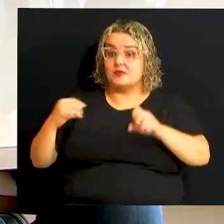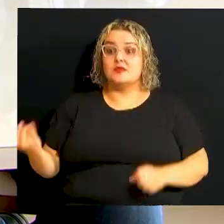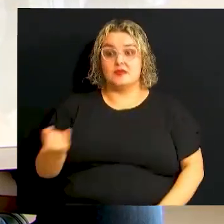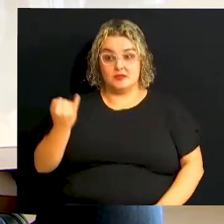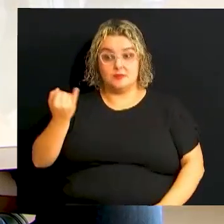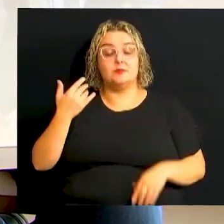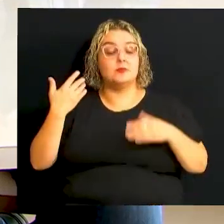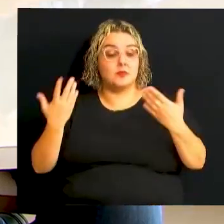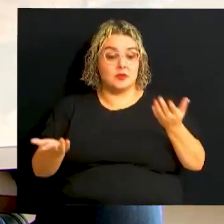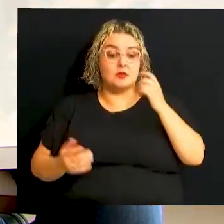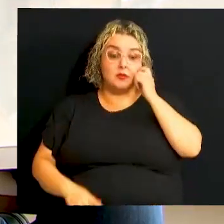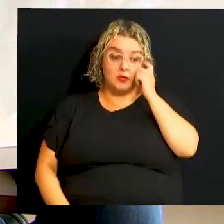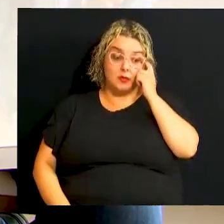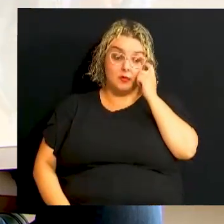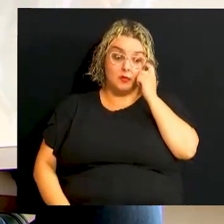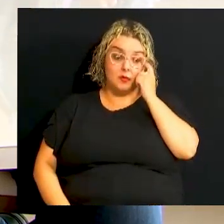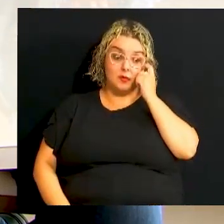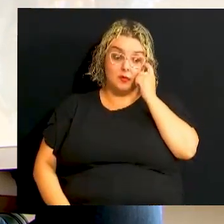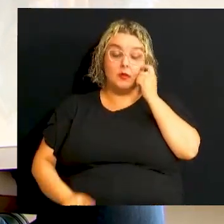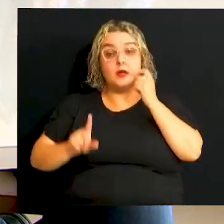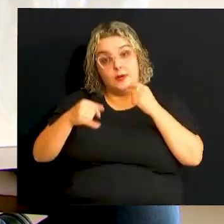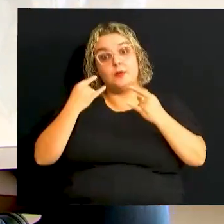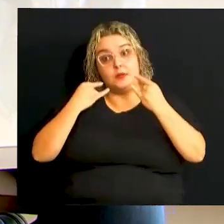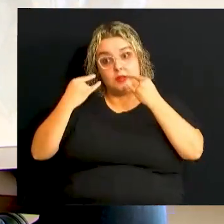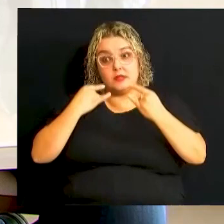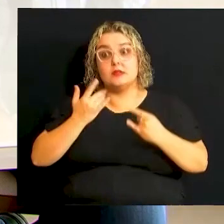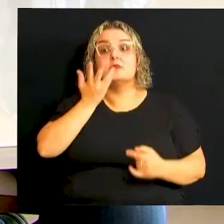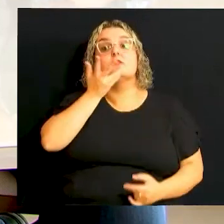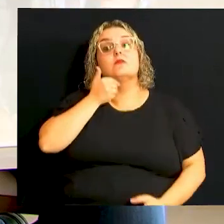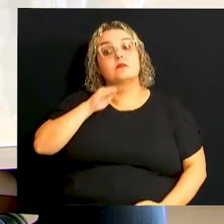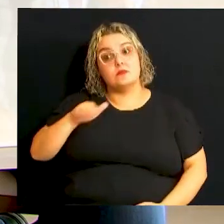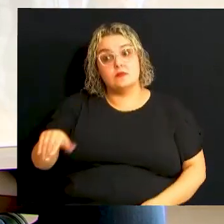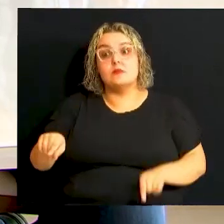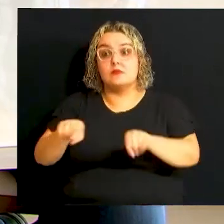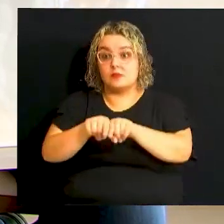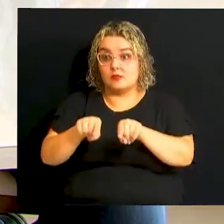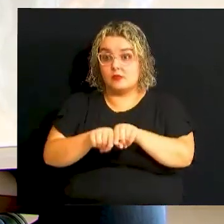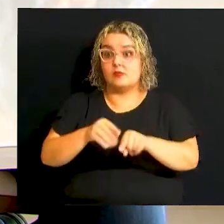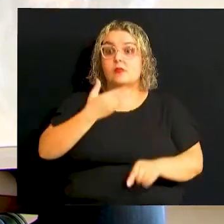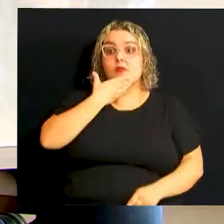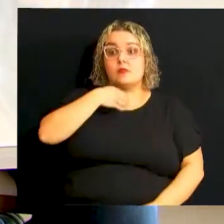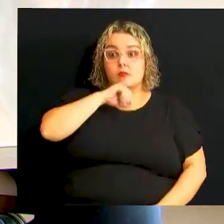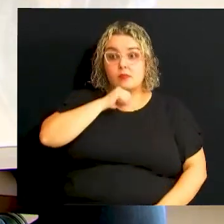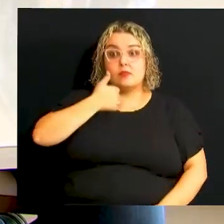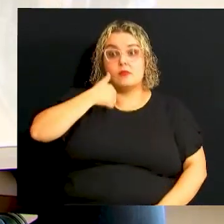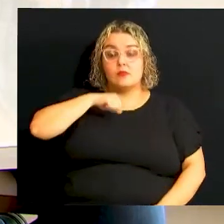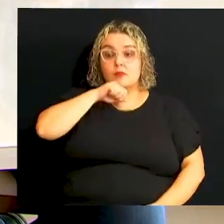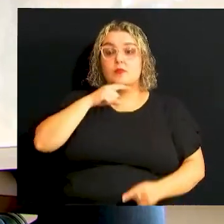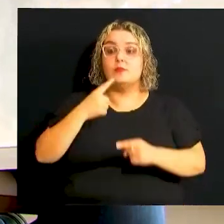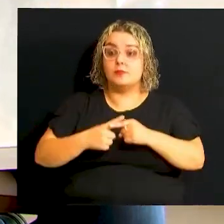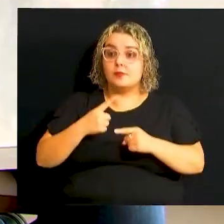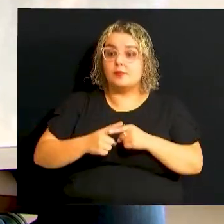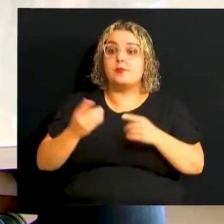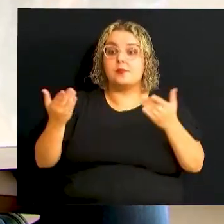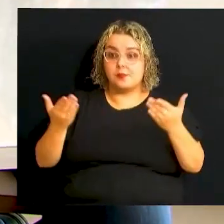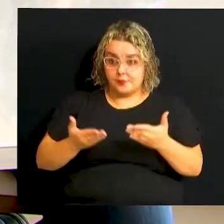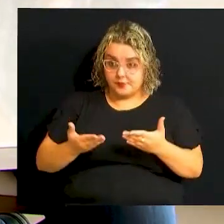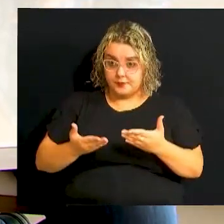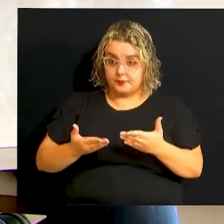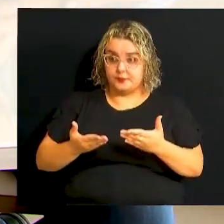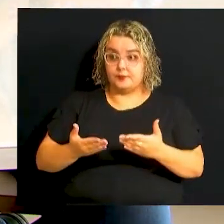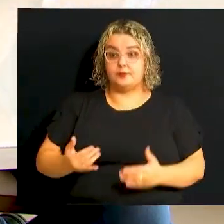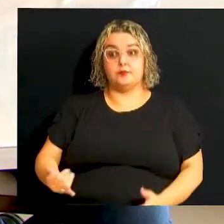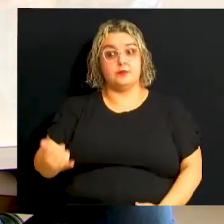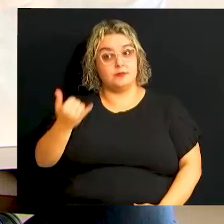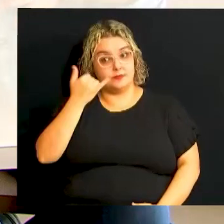assunto que é muito importante. Bom, é um assunto, evidentemente, que interessa às crianças e também aos pais, porque hoje, não